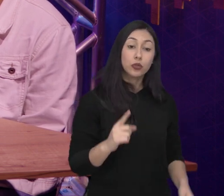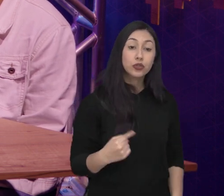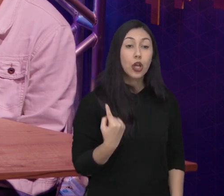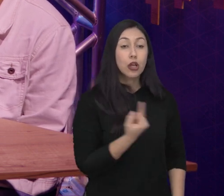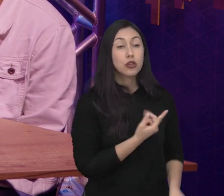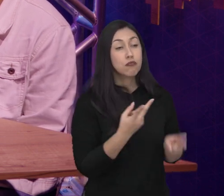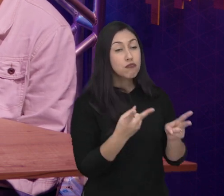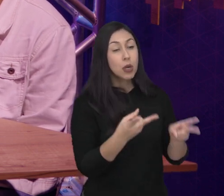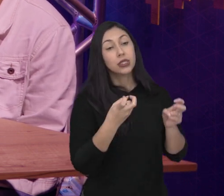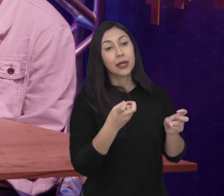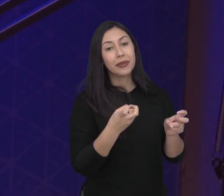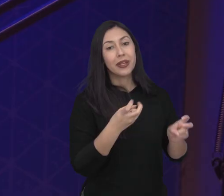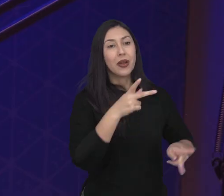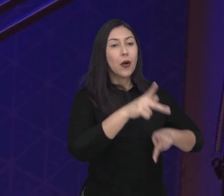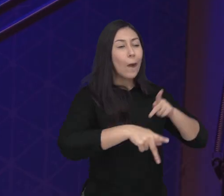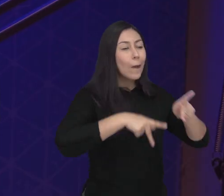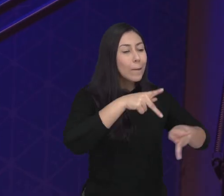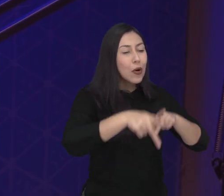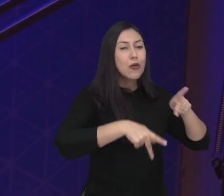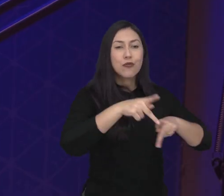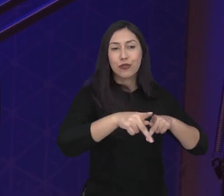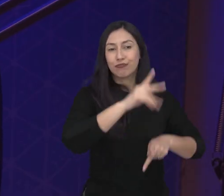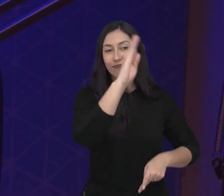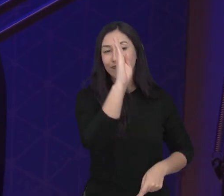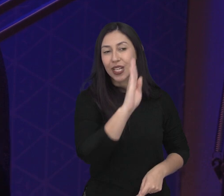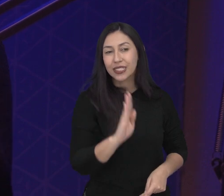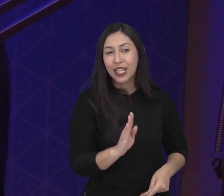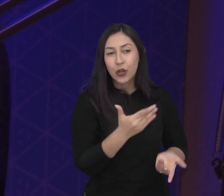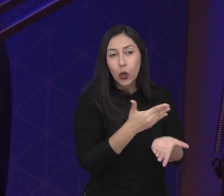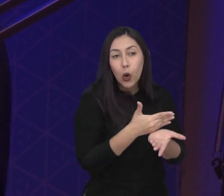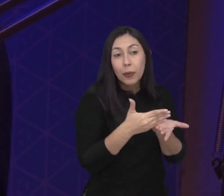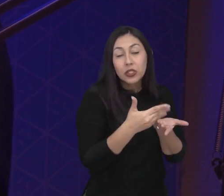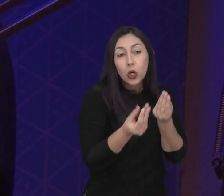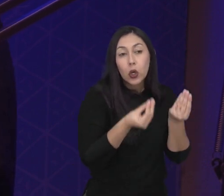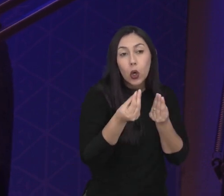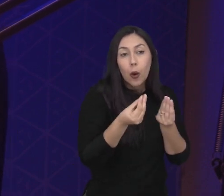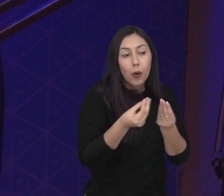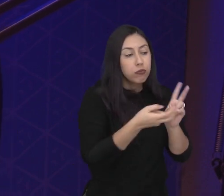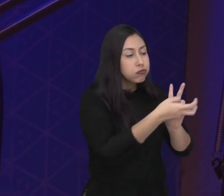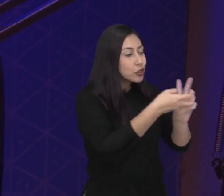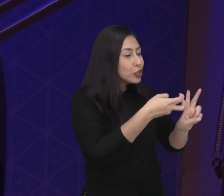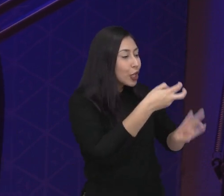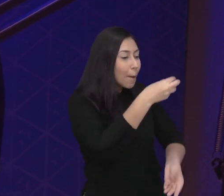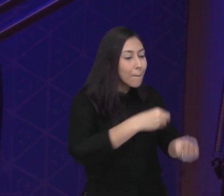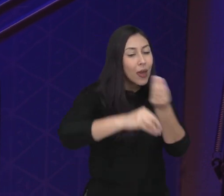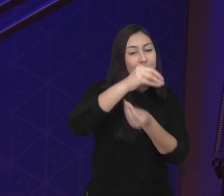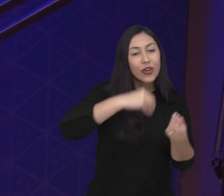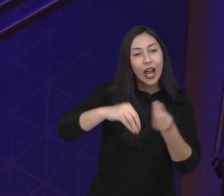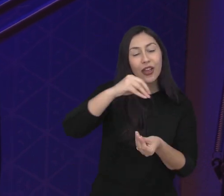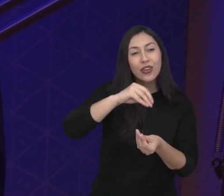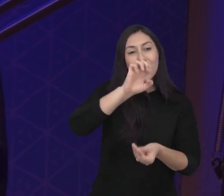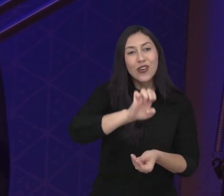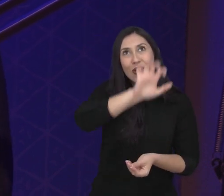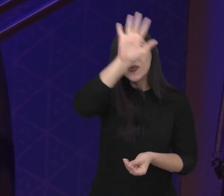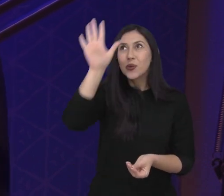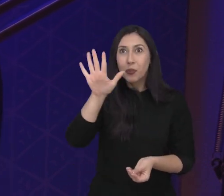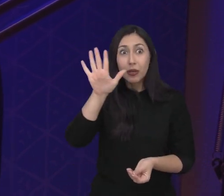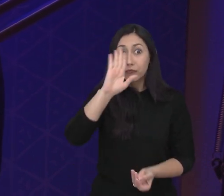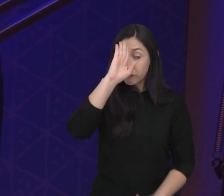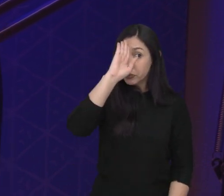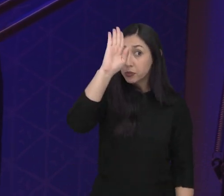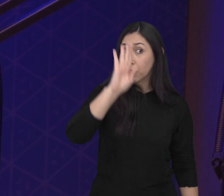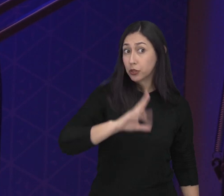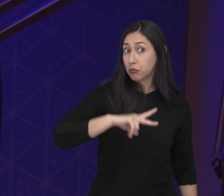então, que a gente tem uma nação que foi construída, na junção, então, de indígenas europeus, principalmente portugueses, e